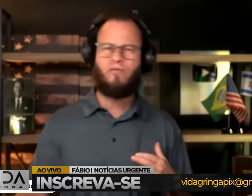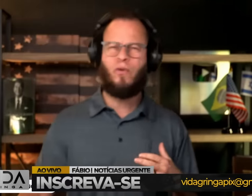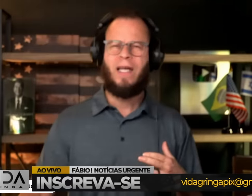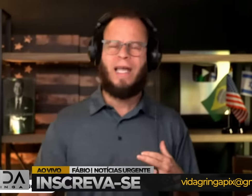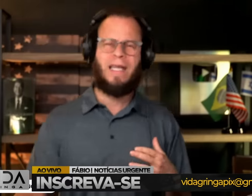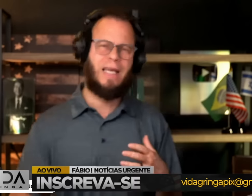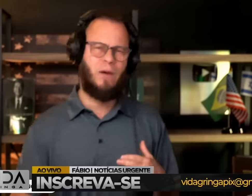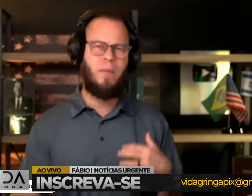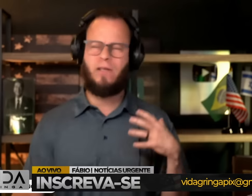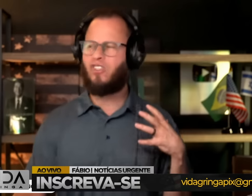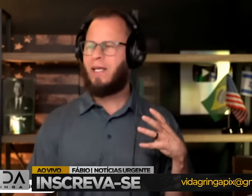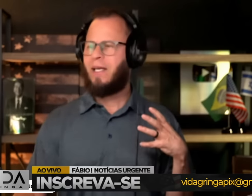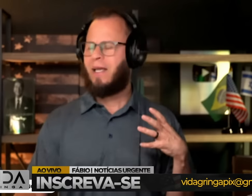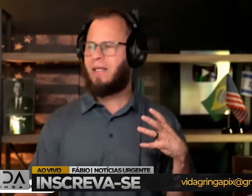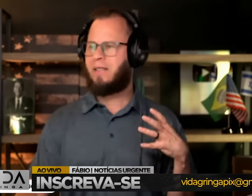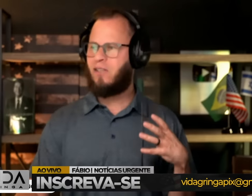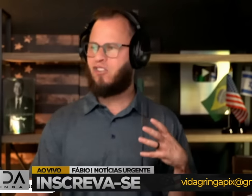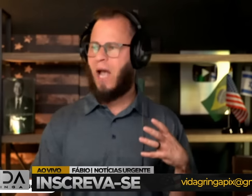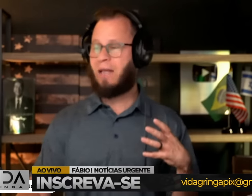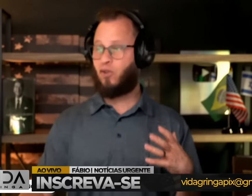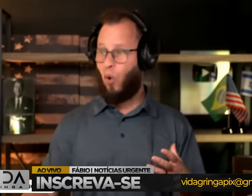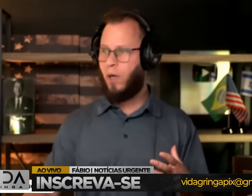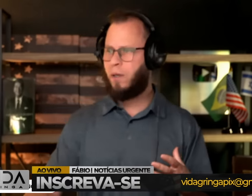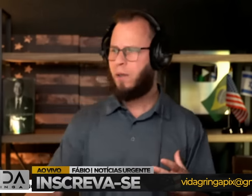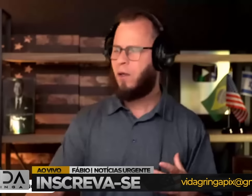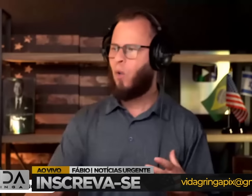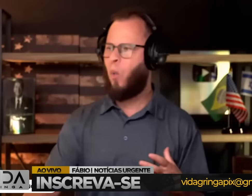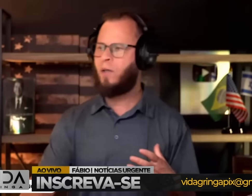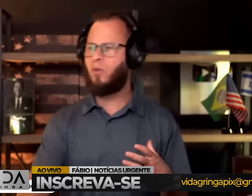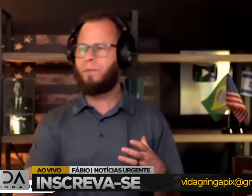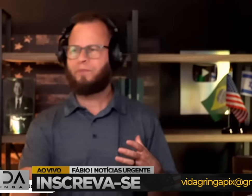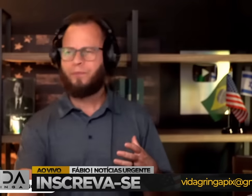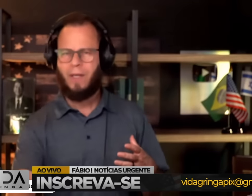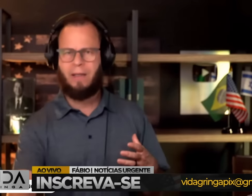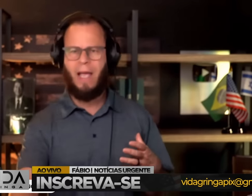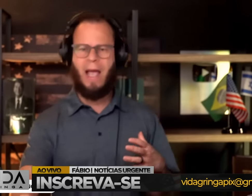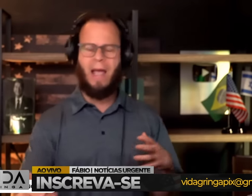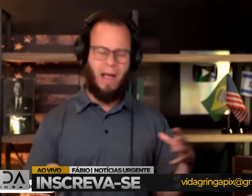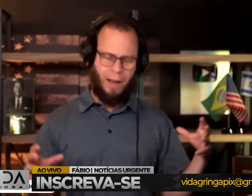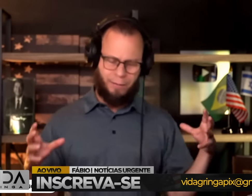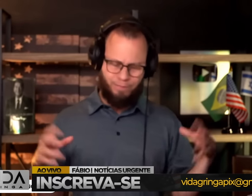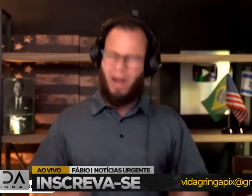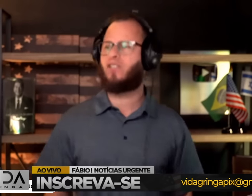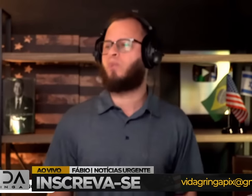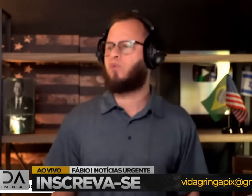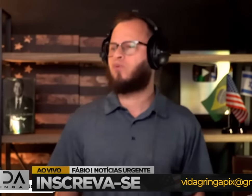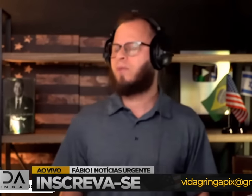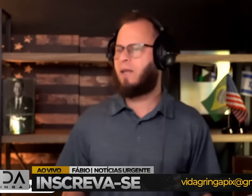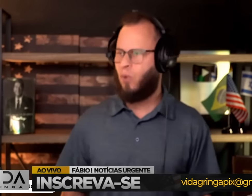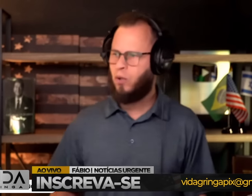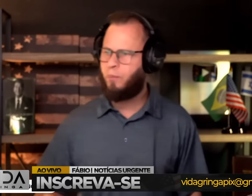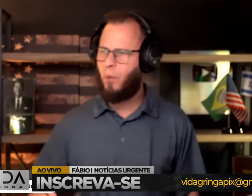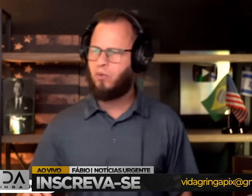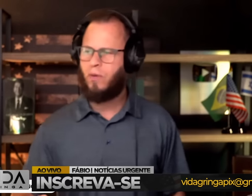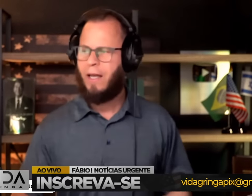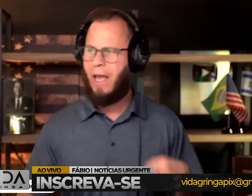povo ele realmente ele sente a dor quando né bate no bolso a